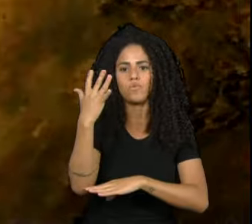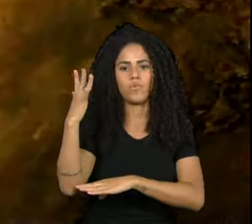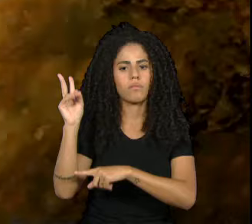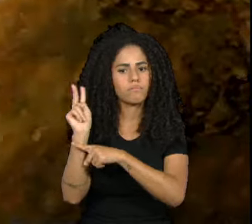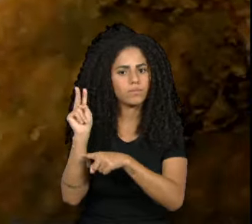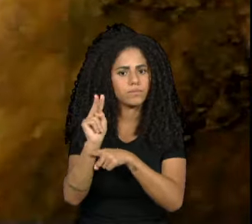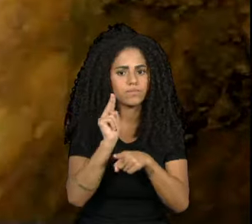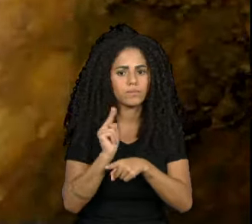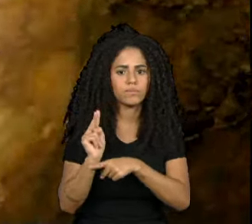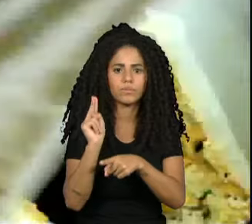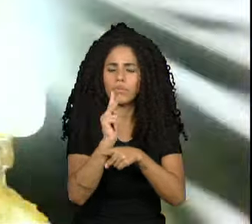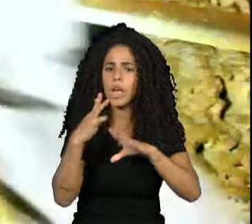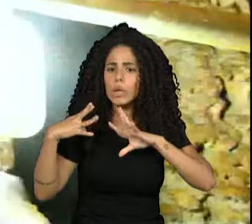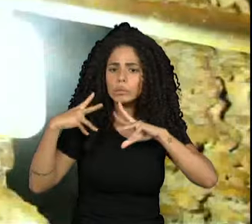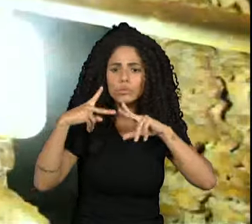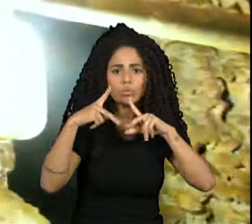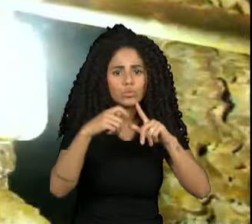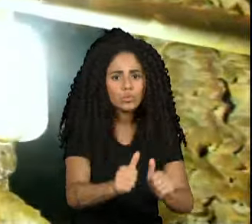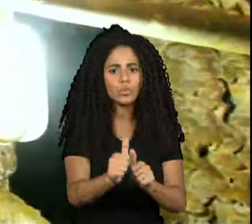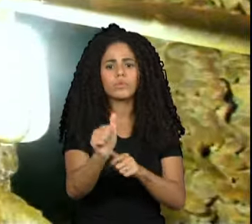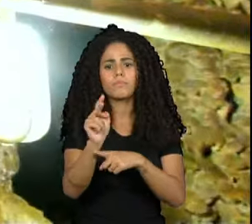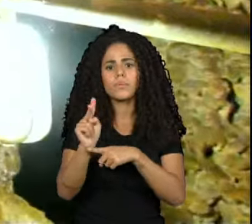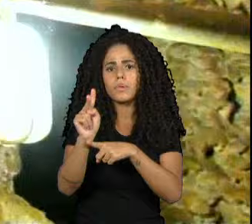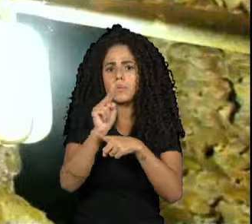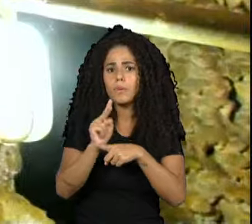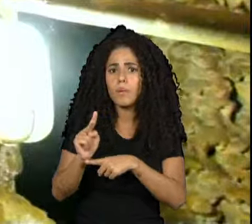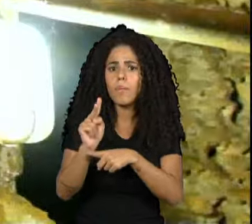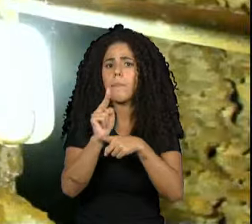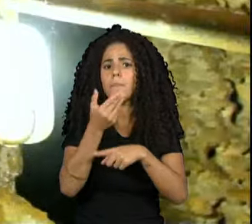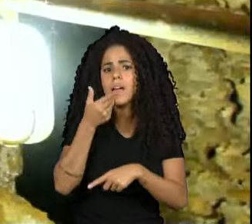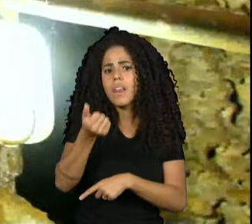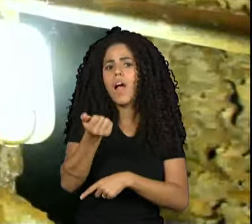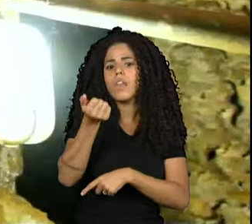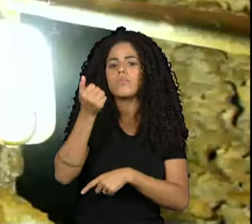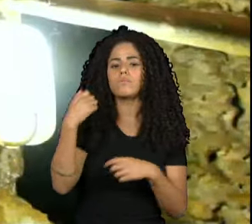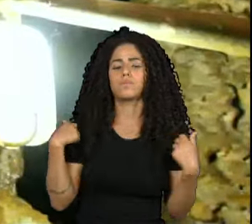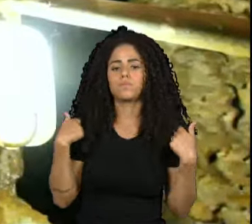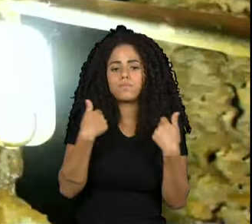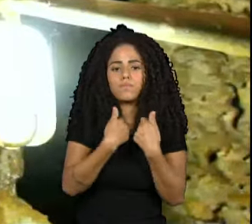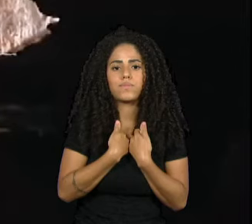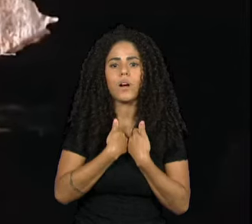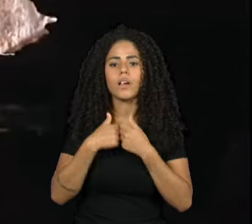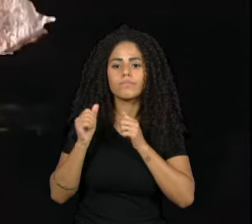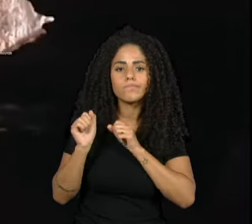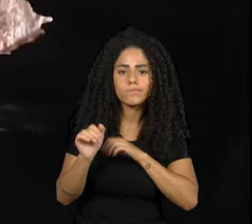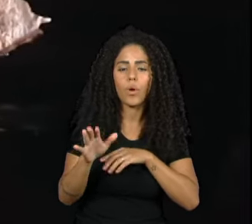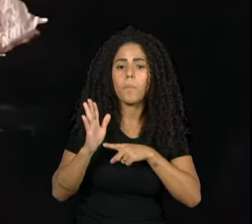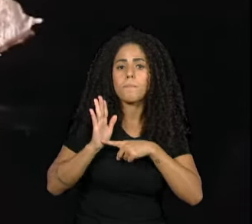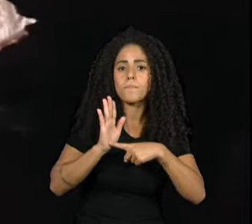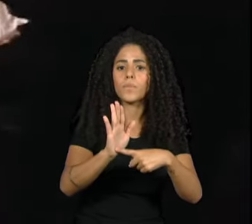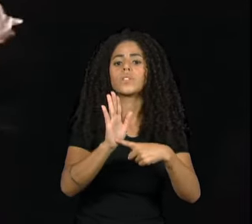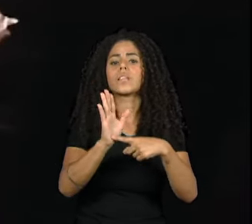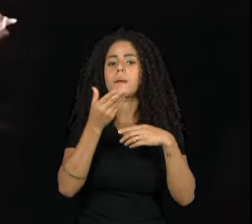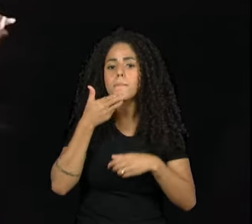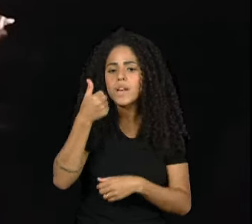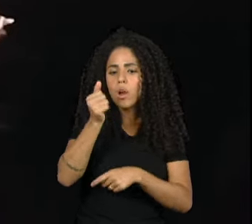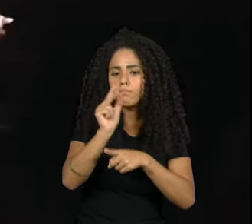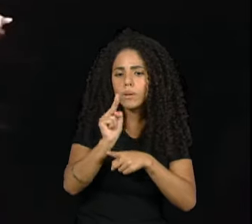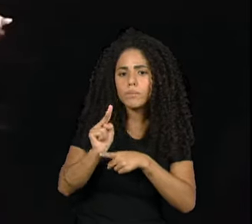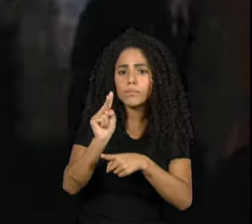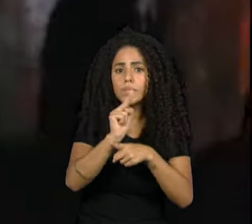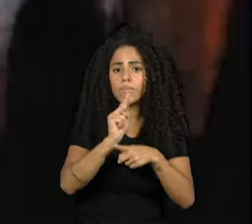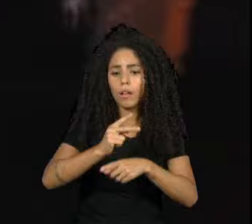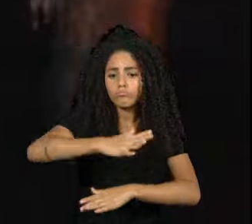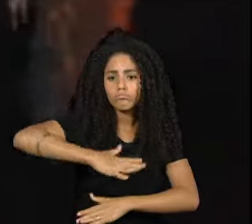um patrimônio protegido pela Constituição. Lewandowski atendeu a uma ação da Rede Sustentabilidade. A